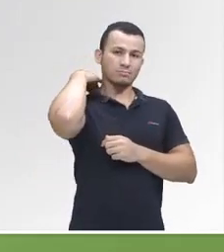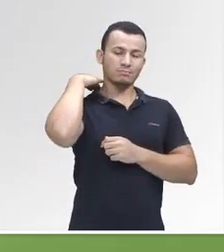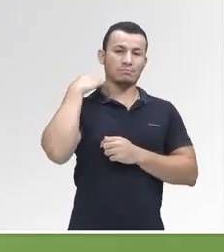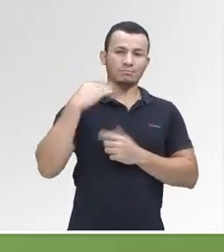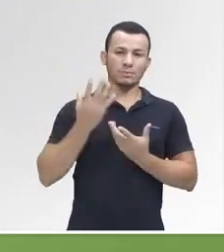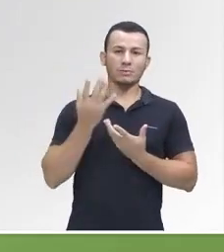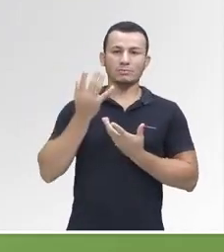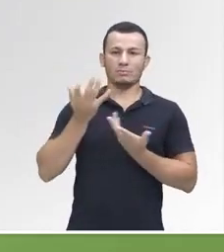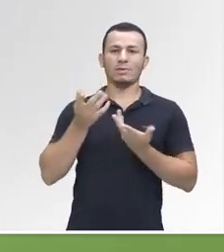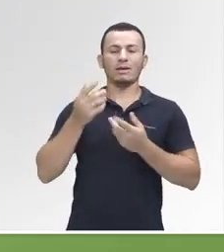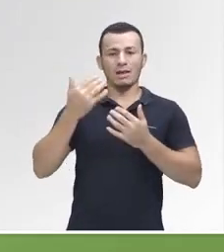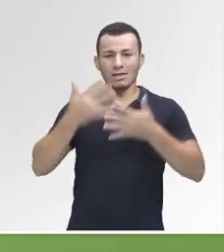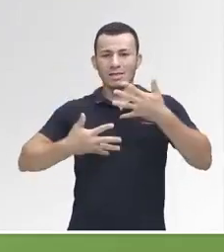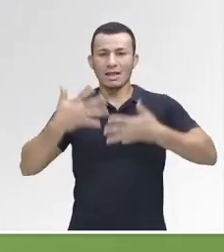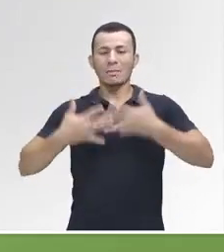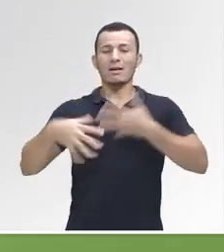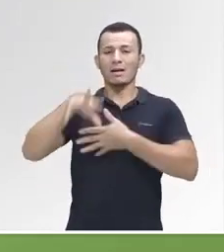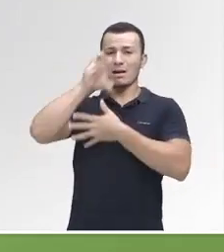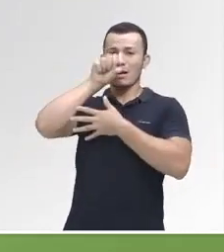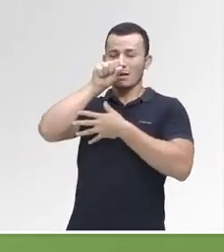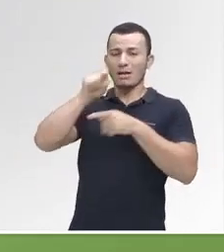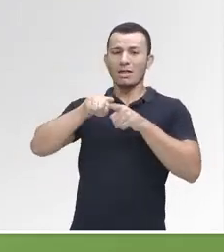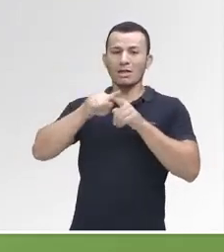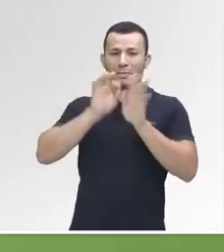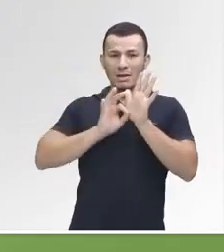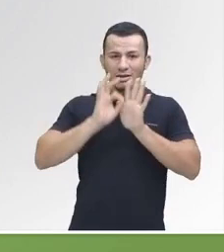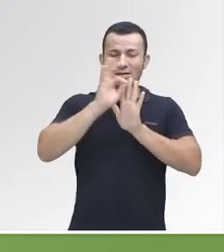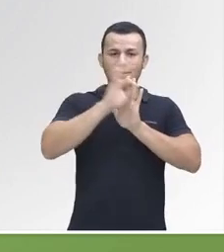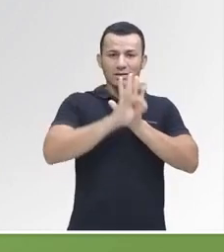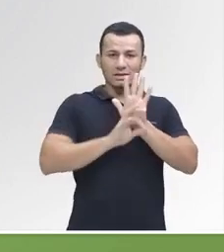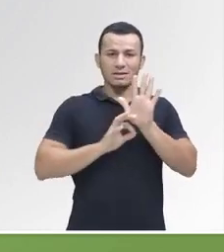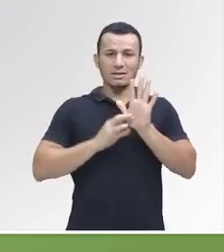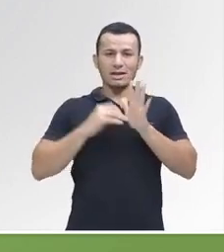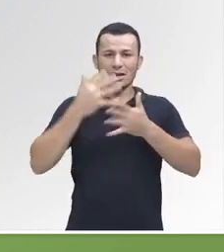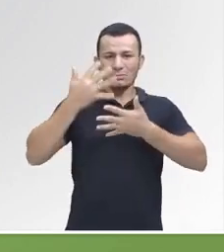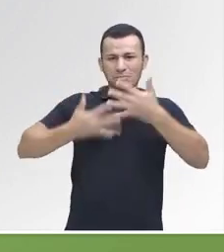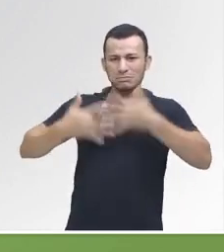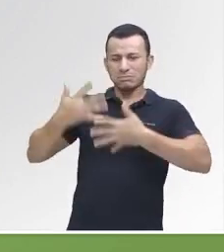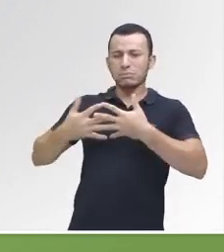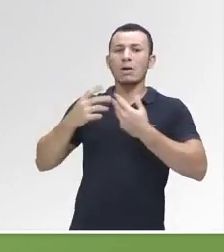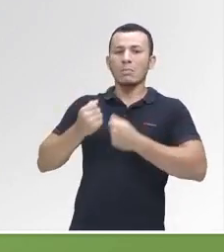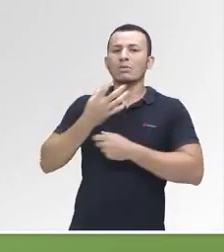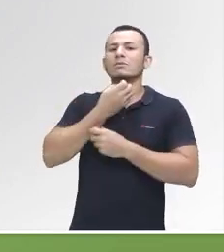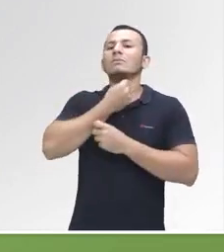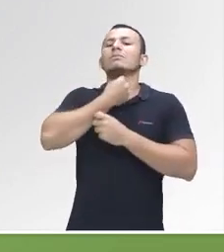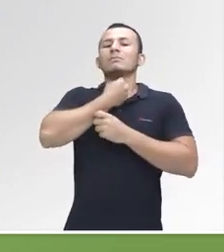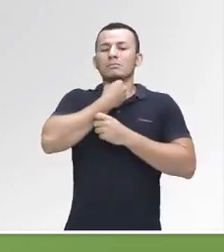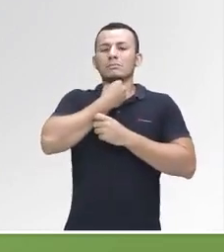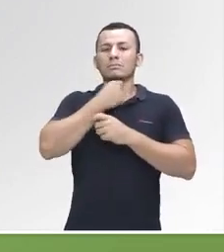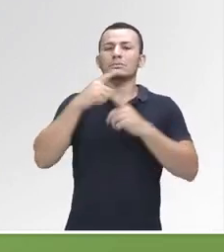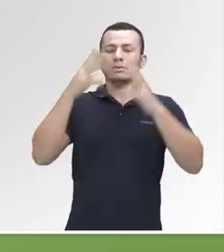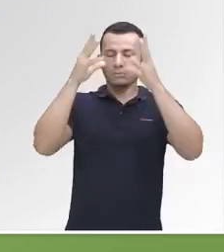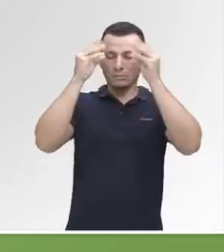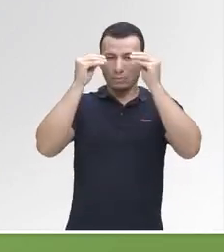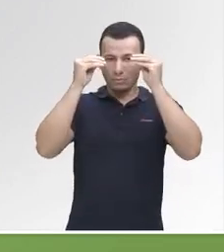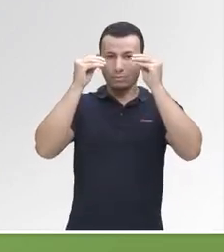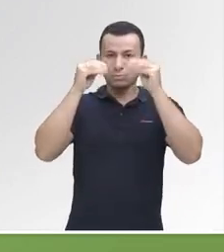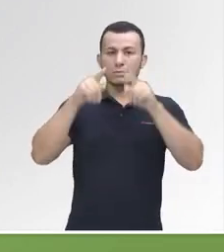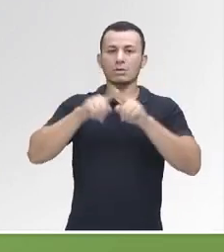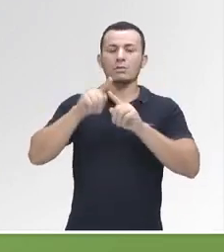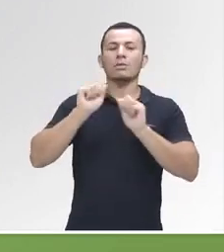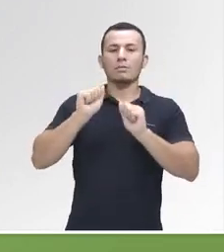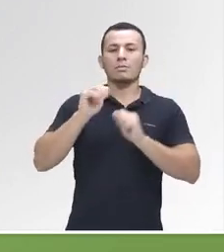da respiração, destruindo as células do sangue, causando asfixia, inconsciência e, por último,